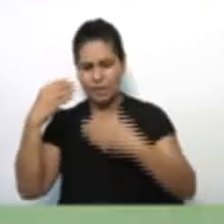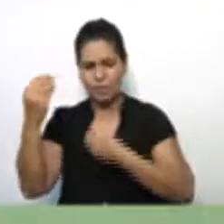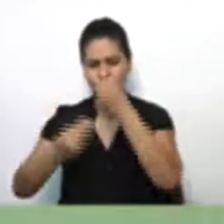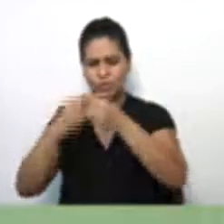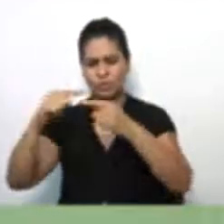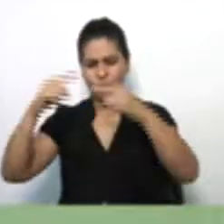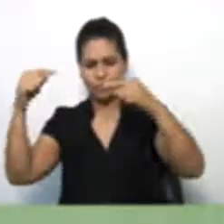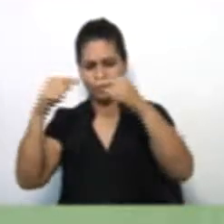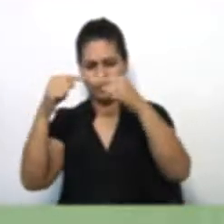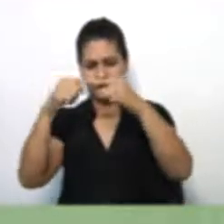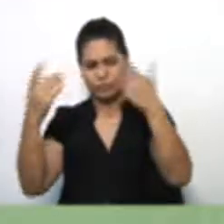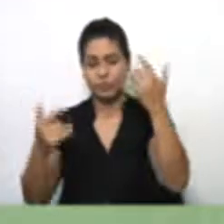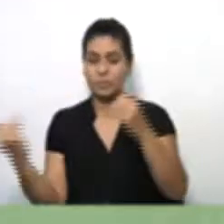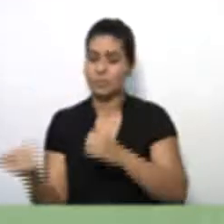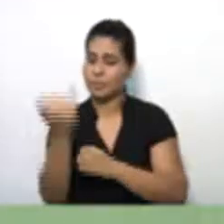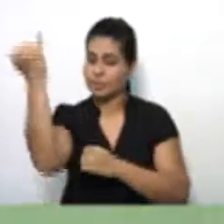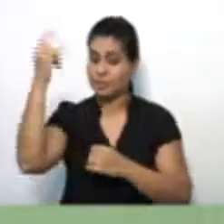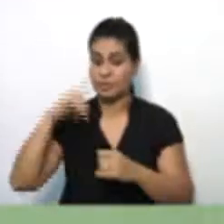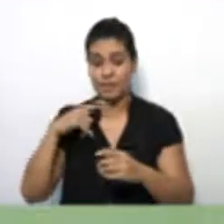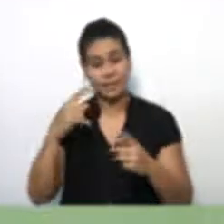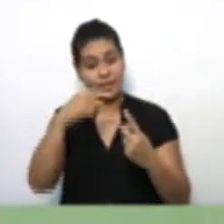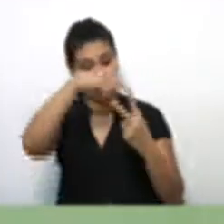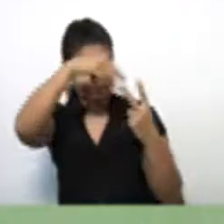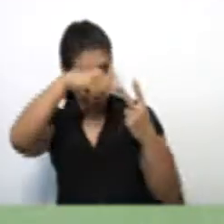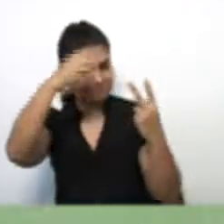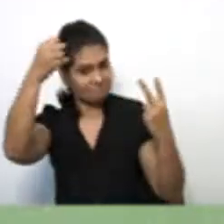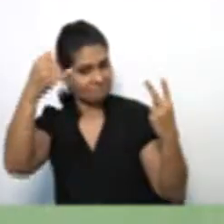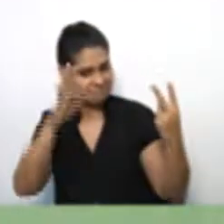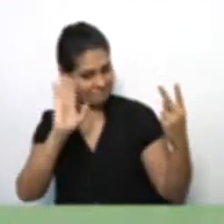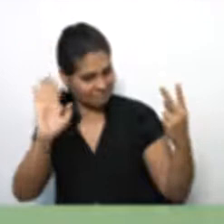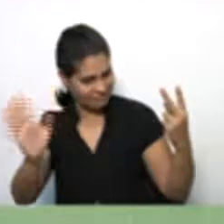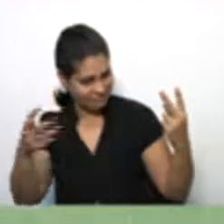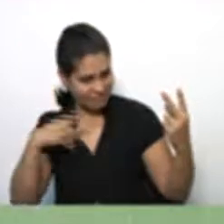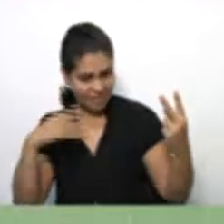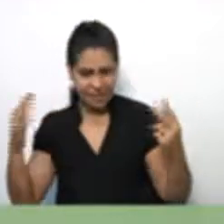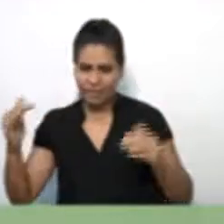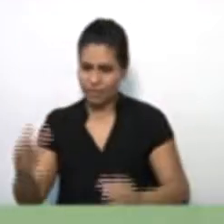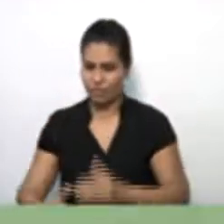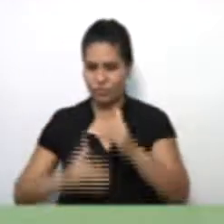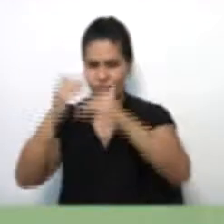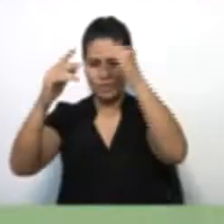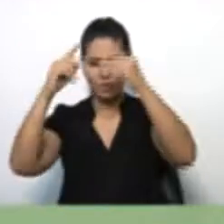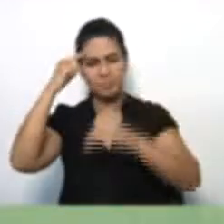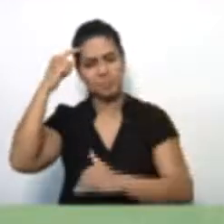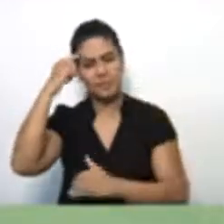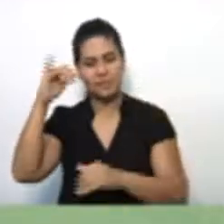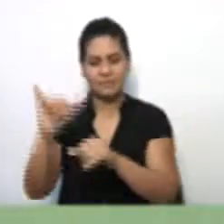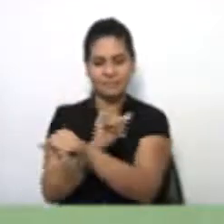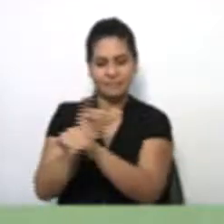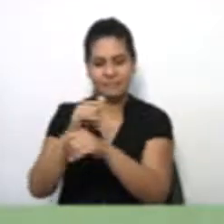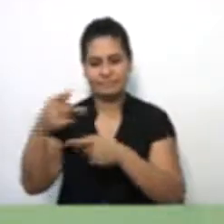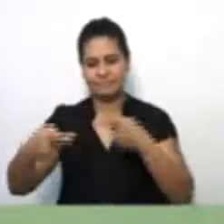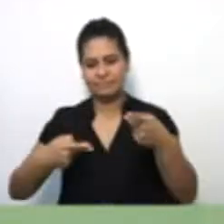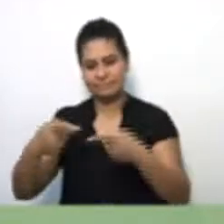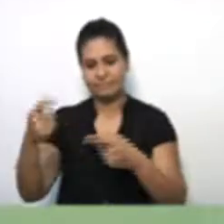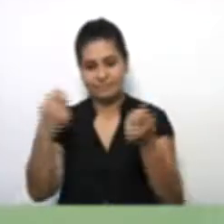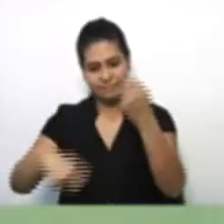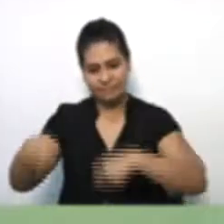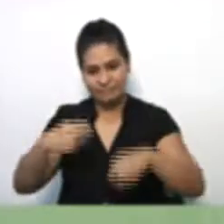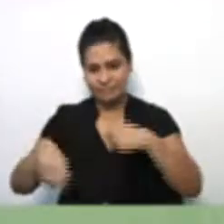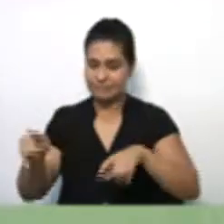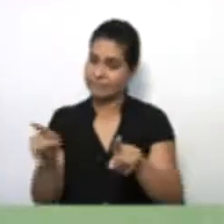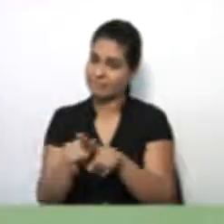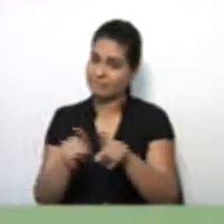de conceito, importância, filosofia, até a dupla high-tech falou, né? Evolução do pensamento estratégico na administração,